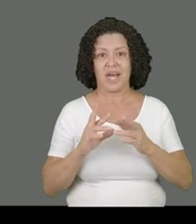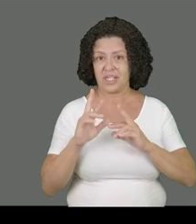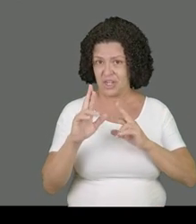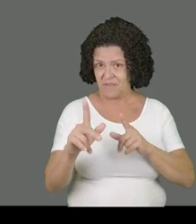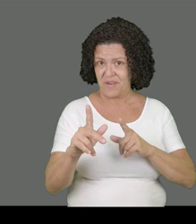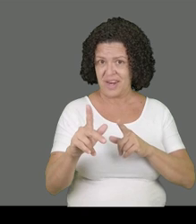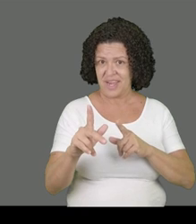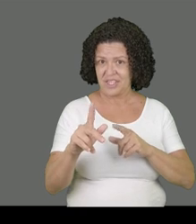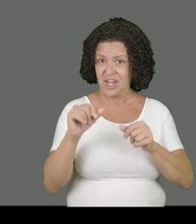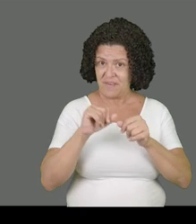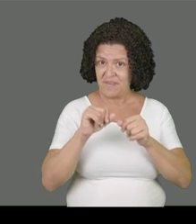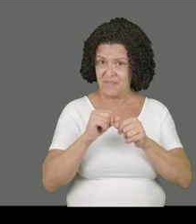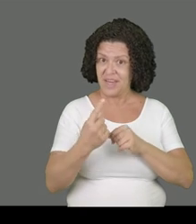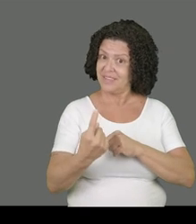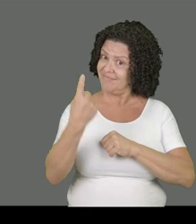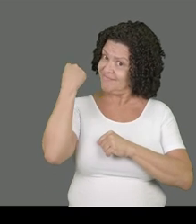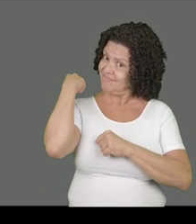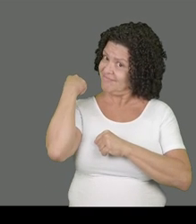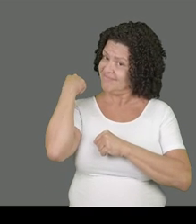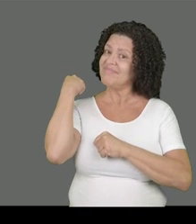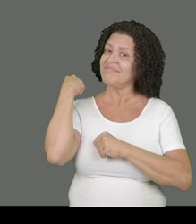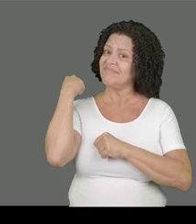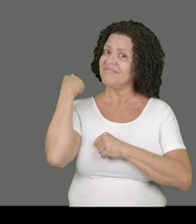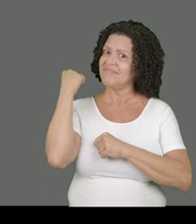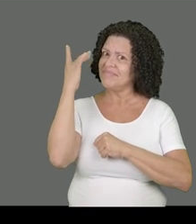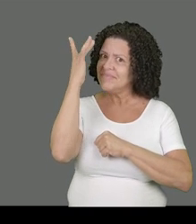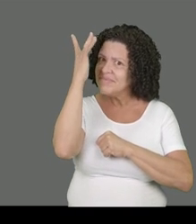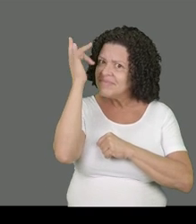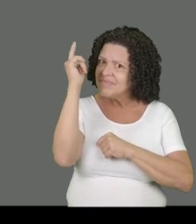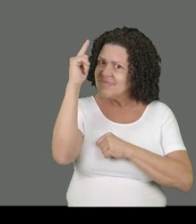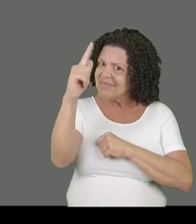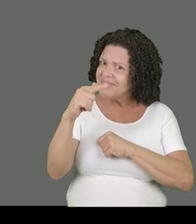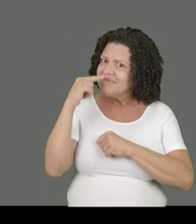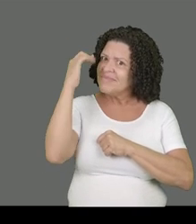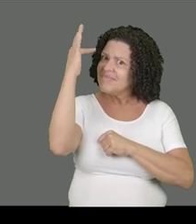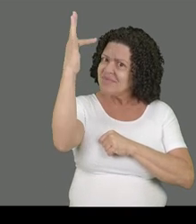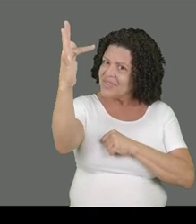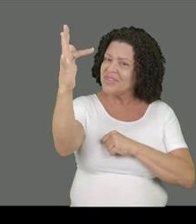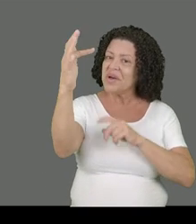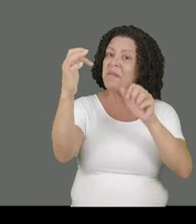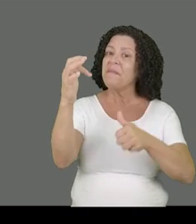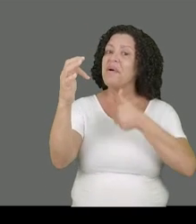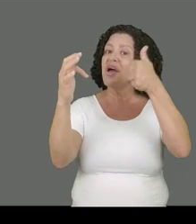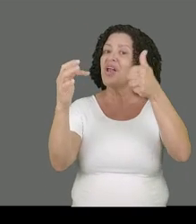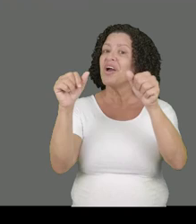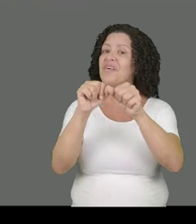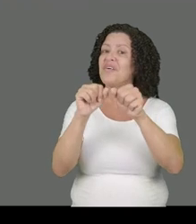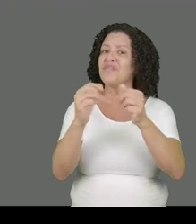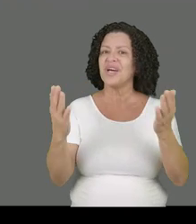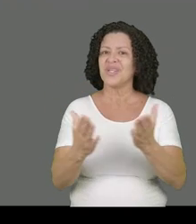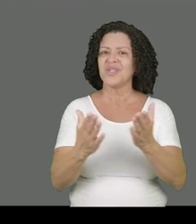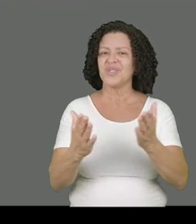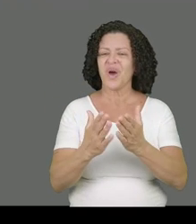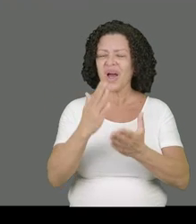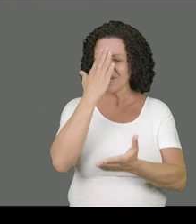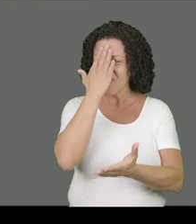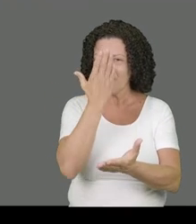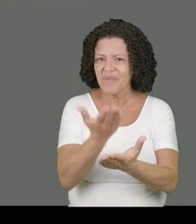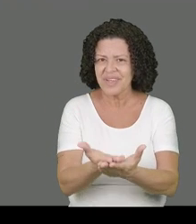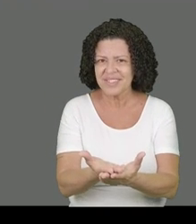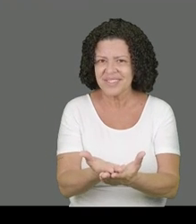no hoje, diferente do que a gente fez ontem. E amanhã, ainda melhor do que a gente fez